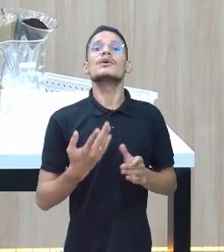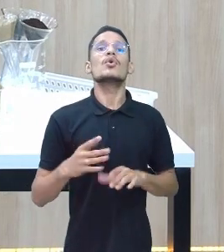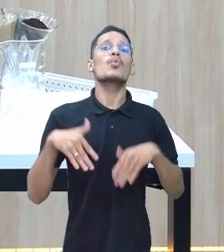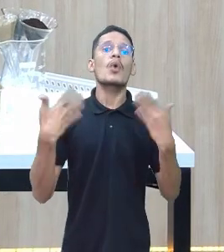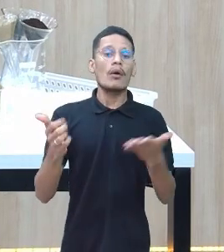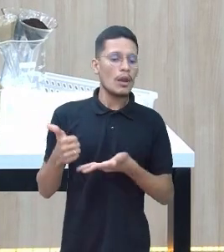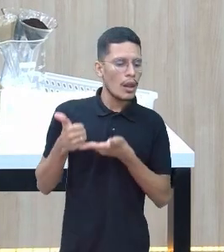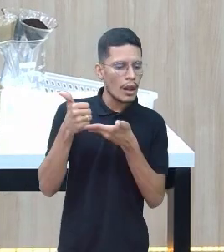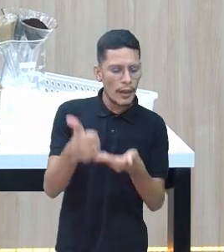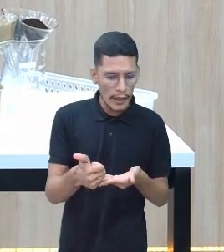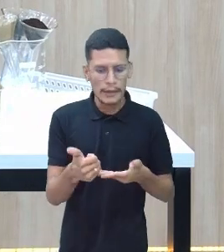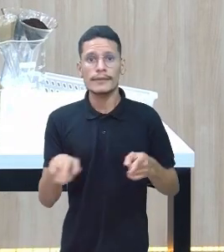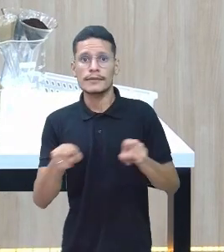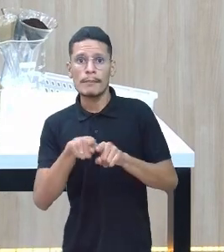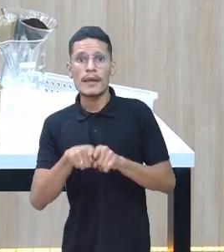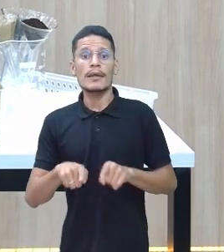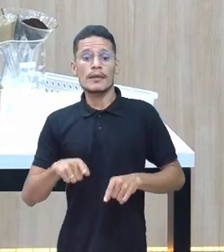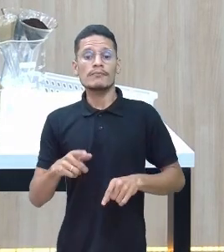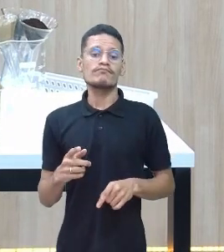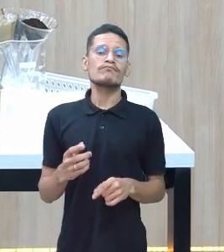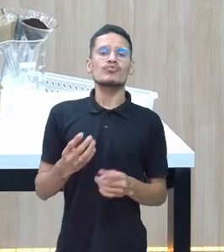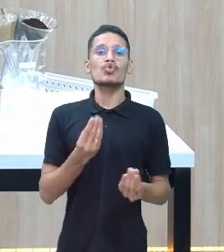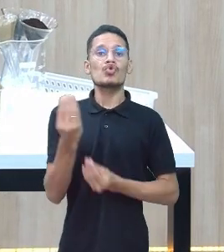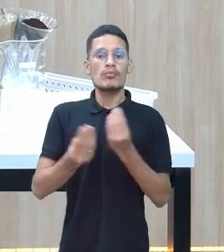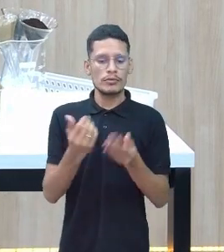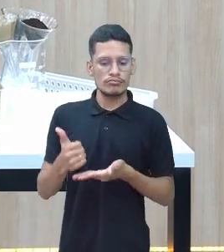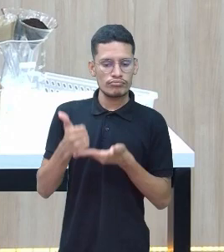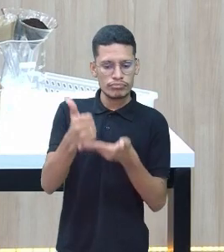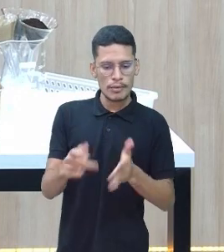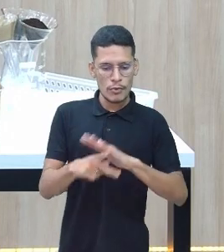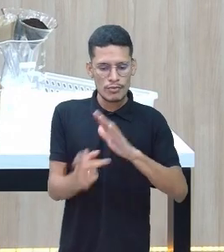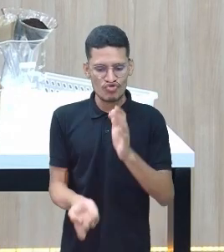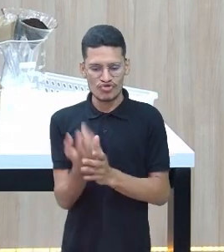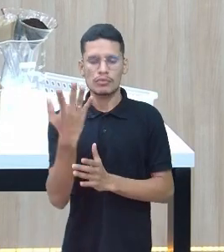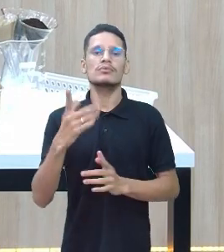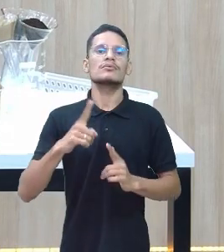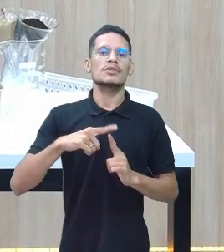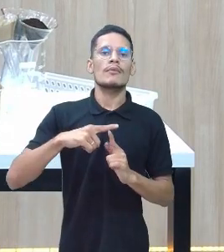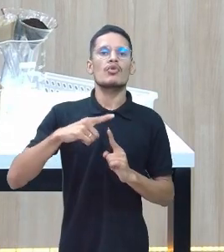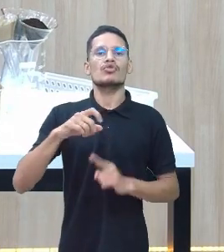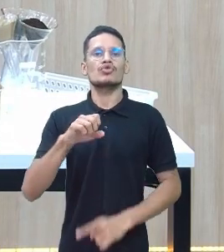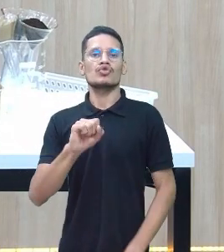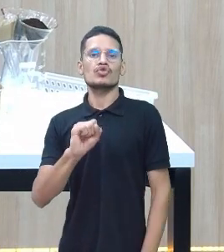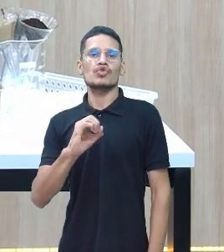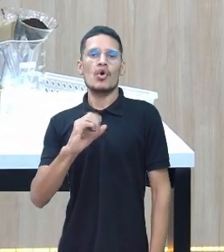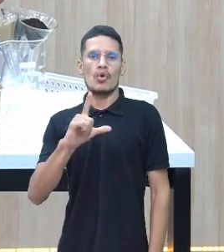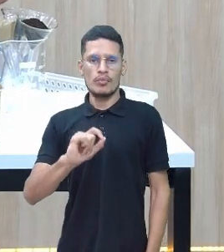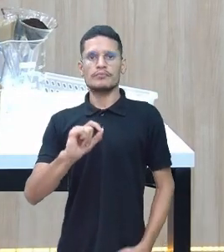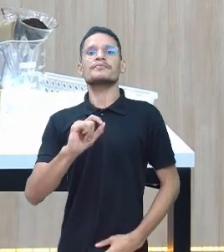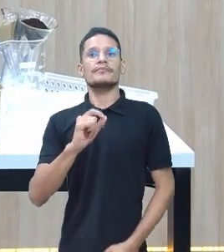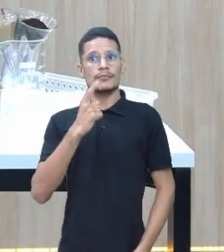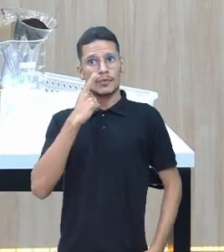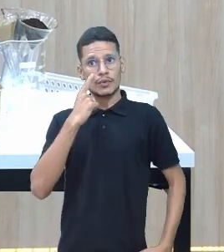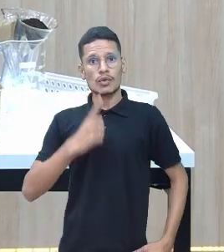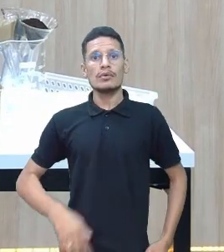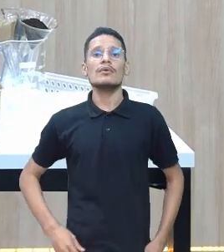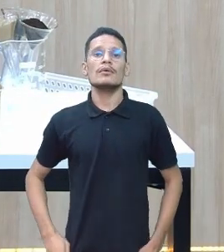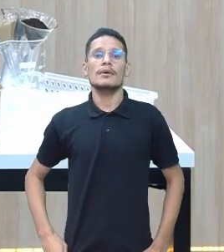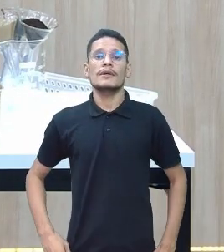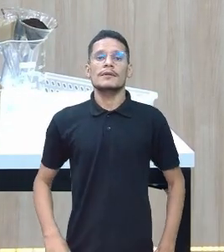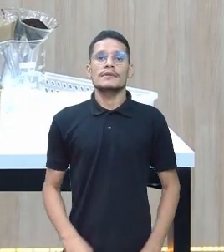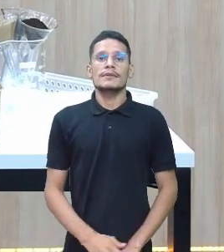quais são os fatores que vão ajudar na formação desse solo. E aí, pessoal, hora